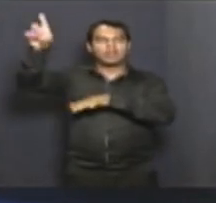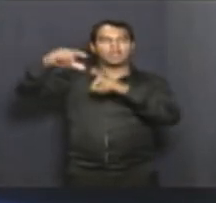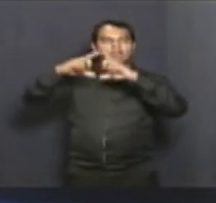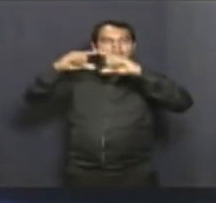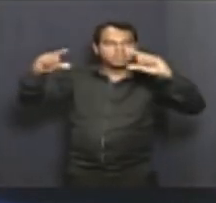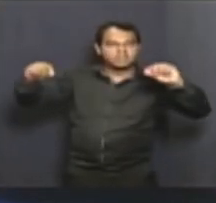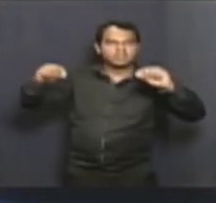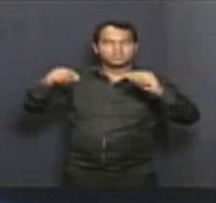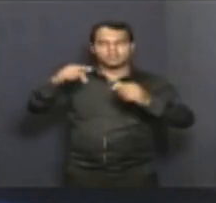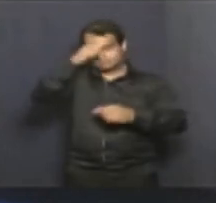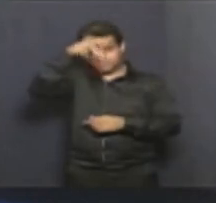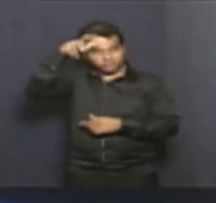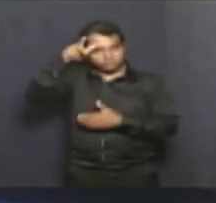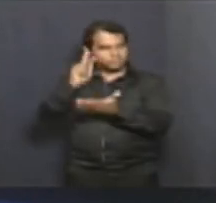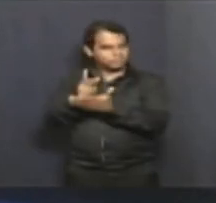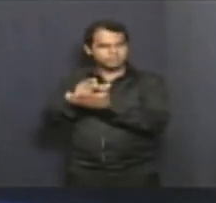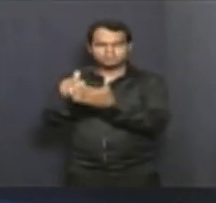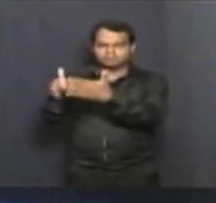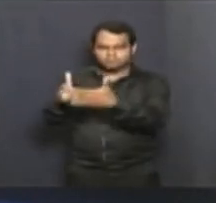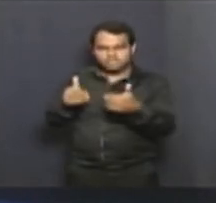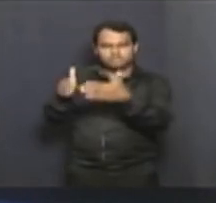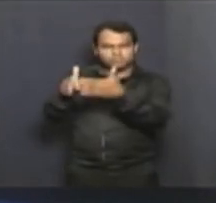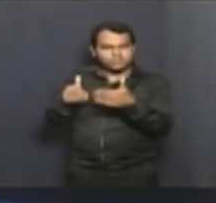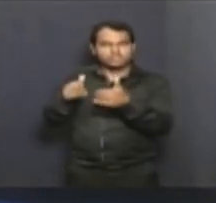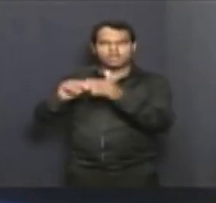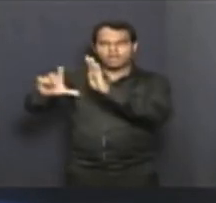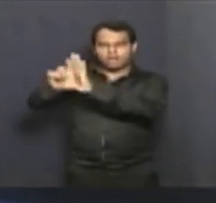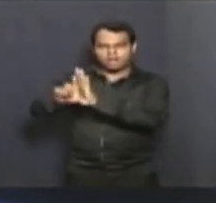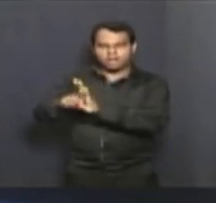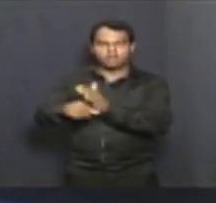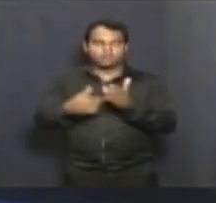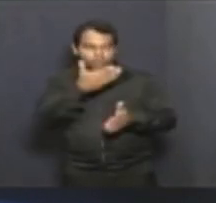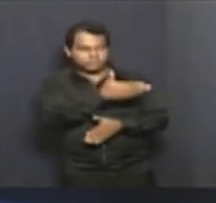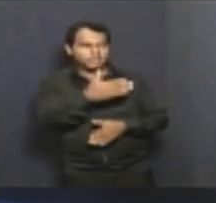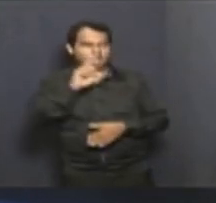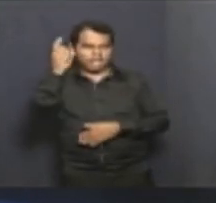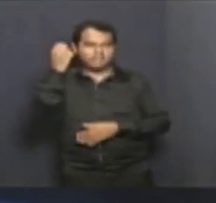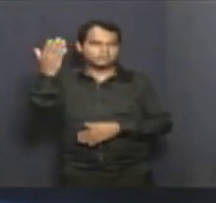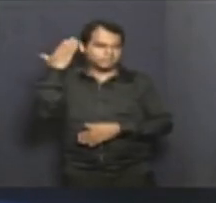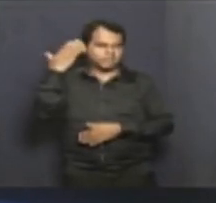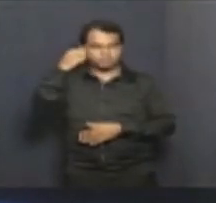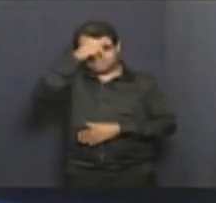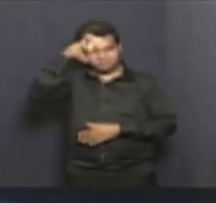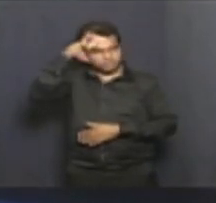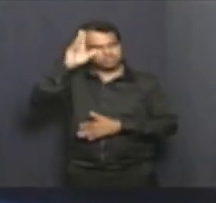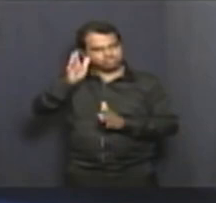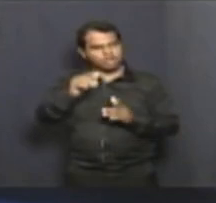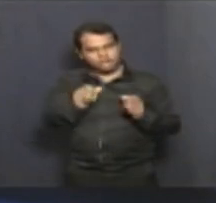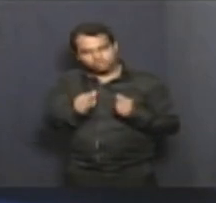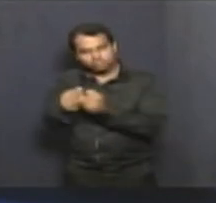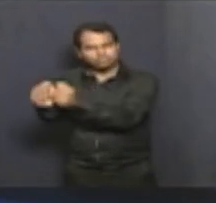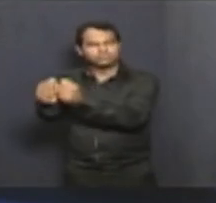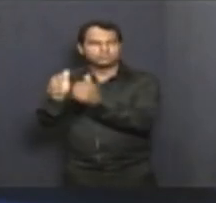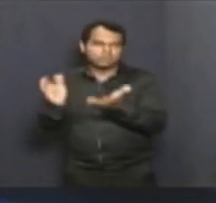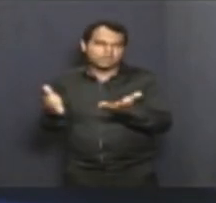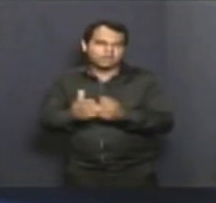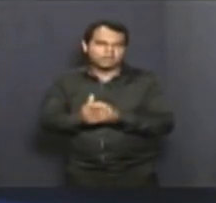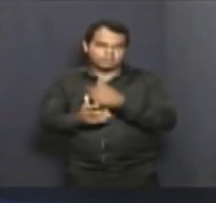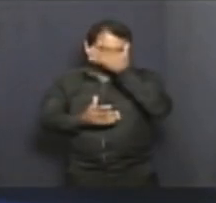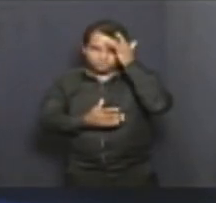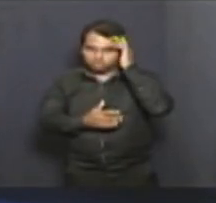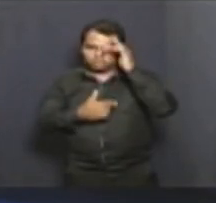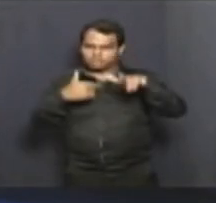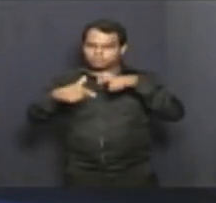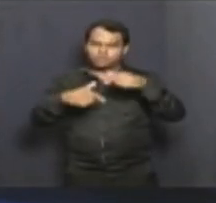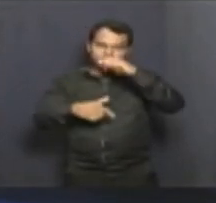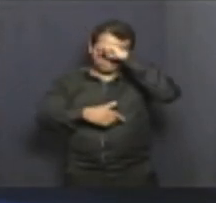prefeito sempre tivemos condição de está tentando acompanhar o senhor quando foi prefeito também deve ter acompanhado quem esteve na prefeitura que também o que